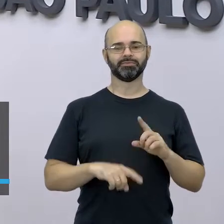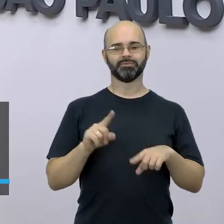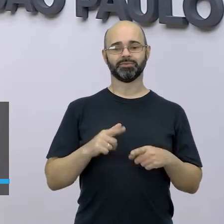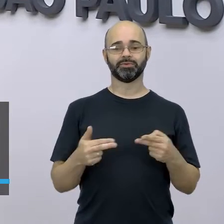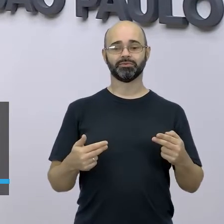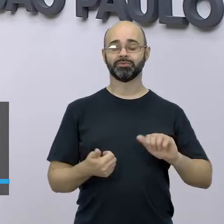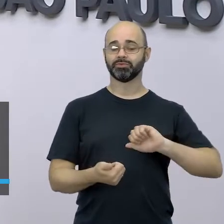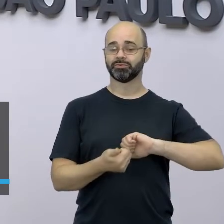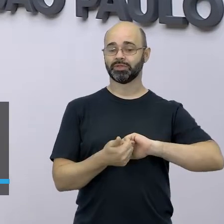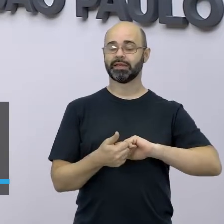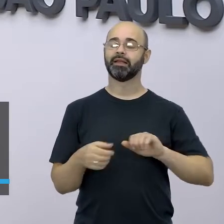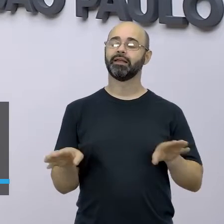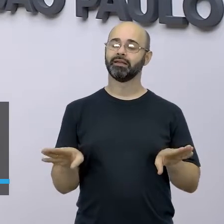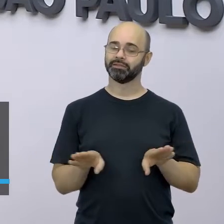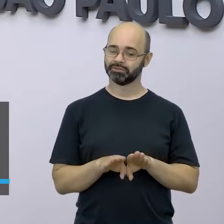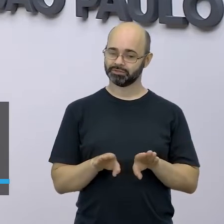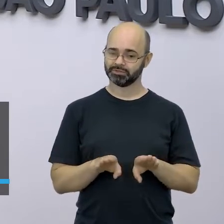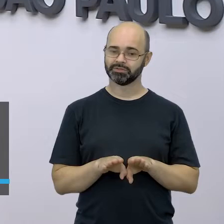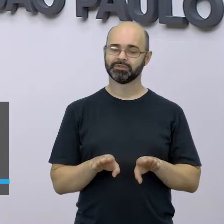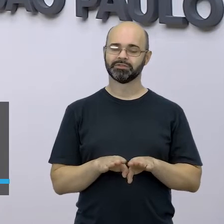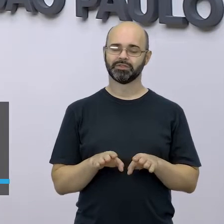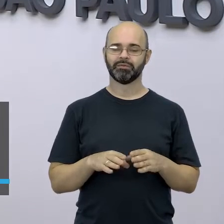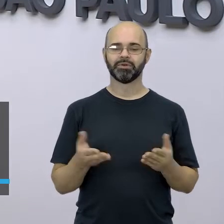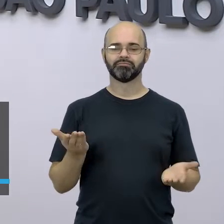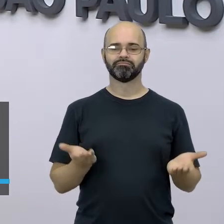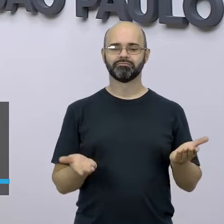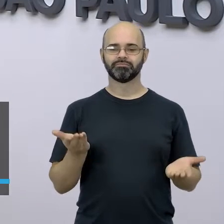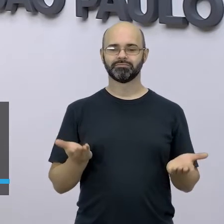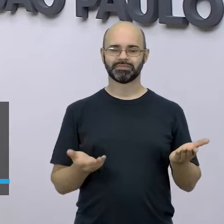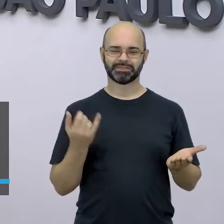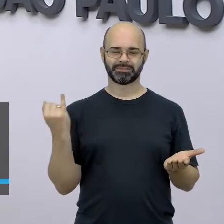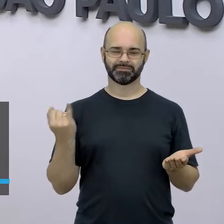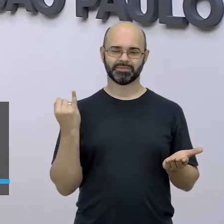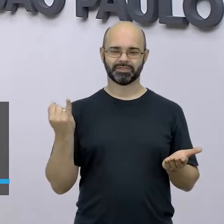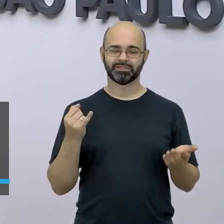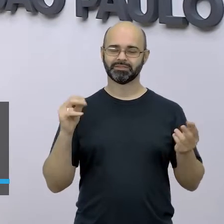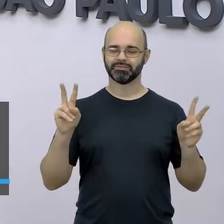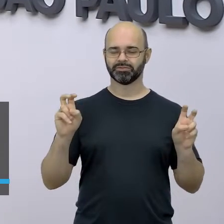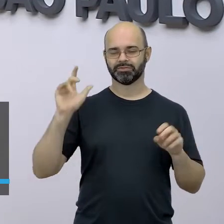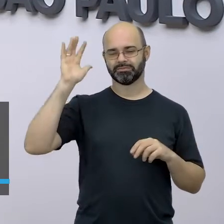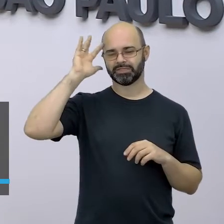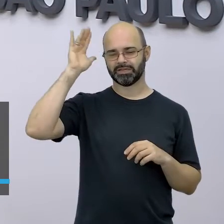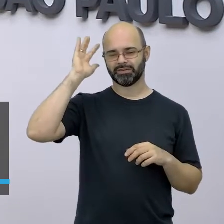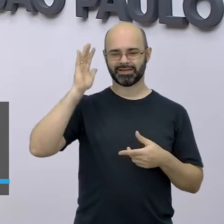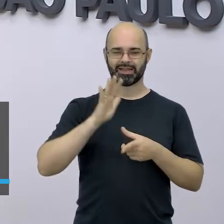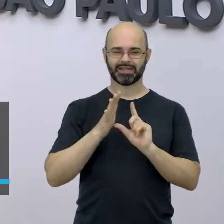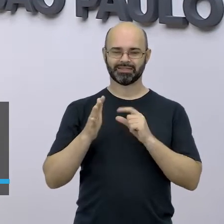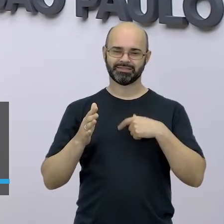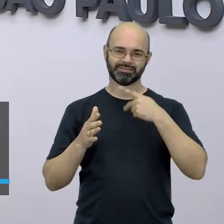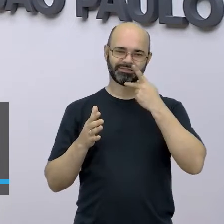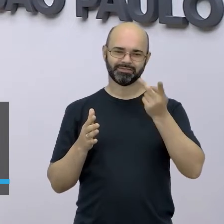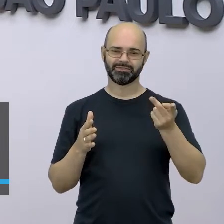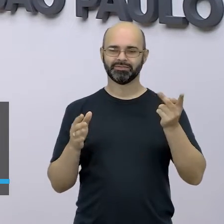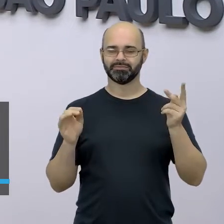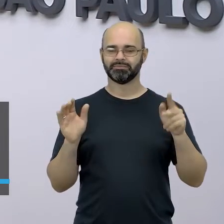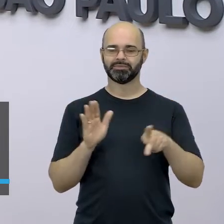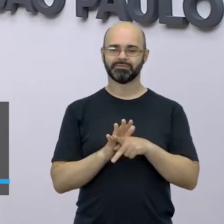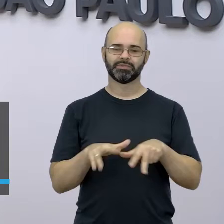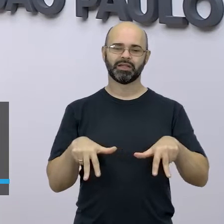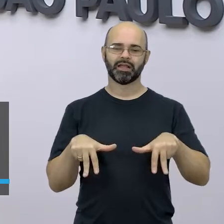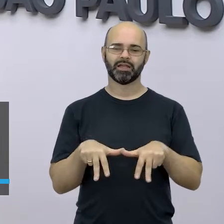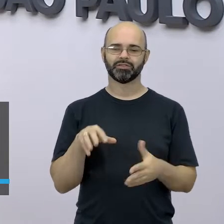também pesaria nessa balança. Então, gente, é uma teoria, como eu falei para vocês, etnocêntrica,